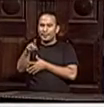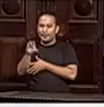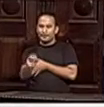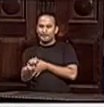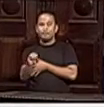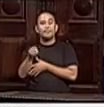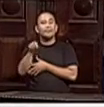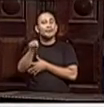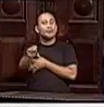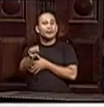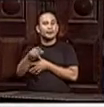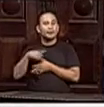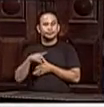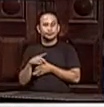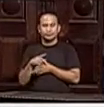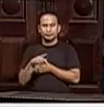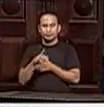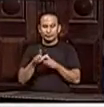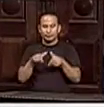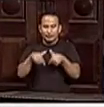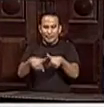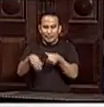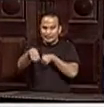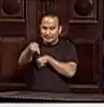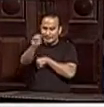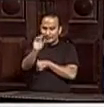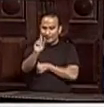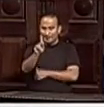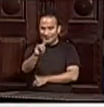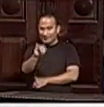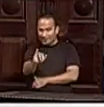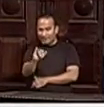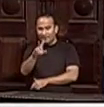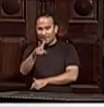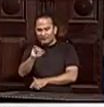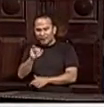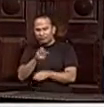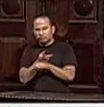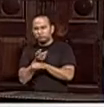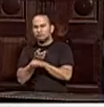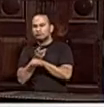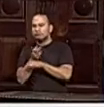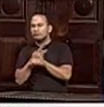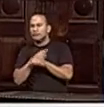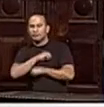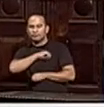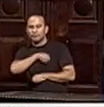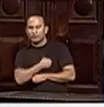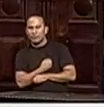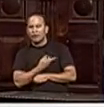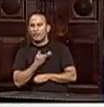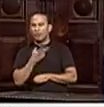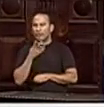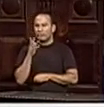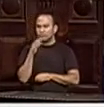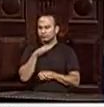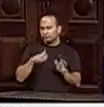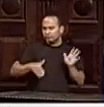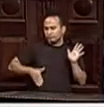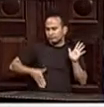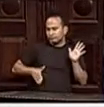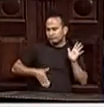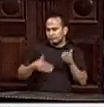juntamente com a instalação das CPIs, que vão apurar as isenções fiscais, a máfia nos